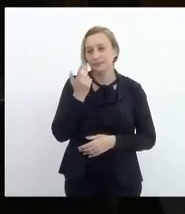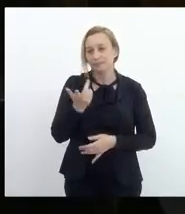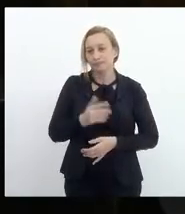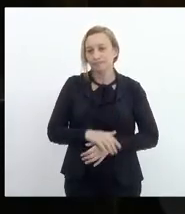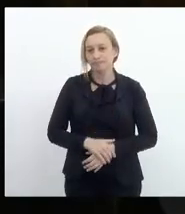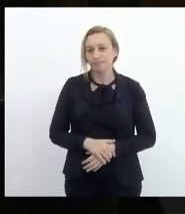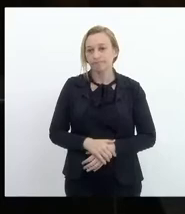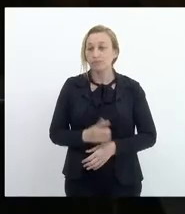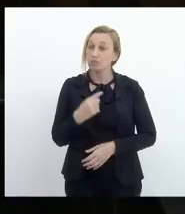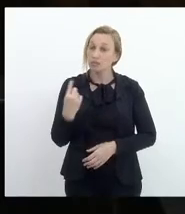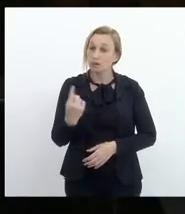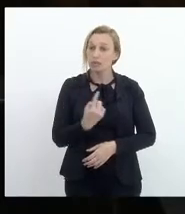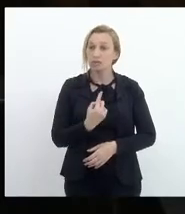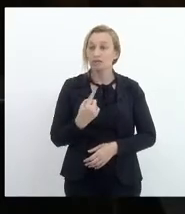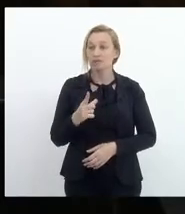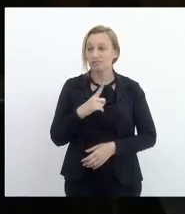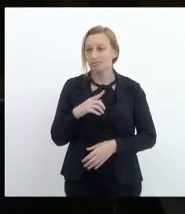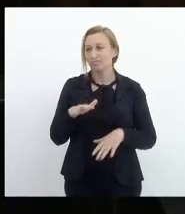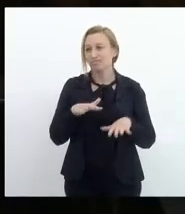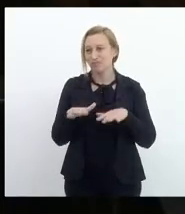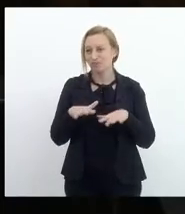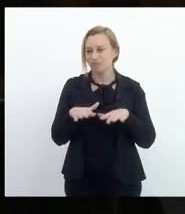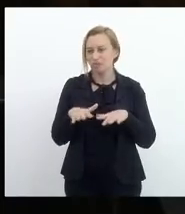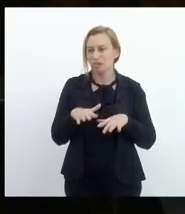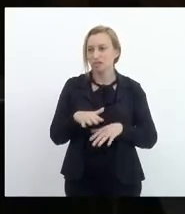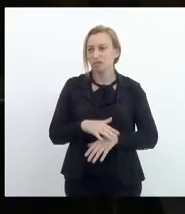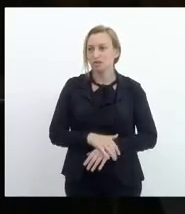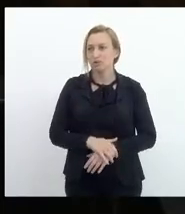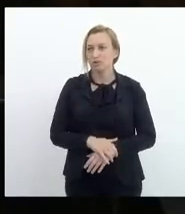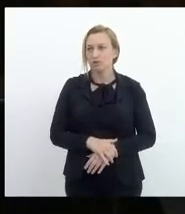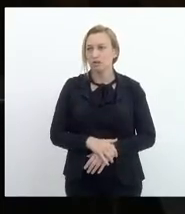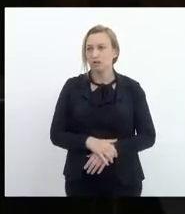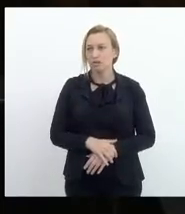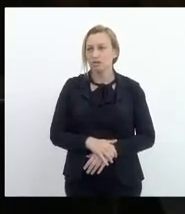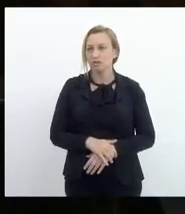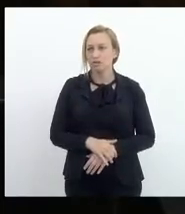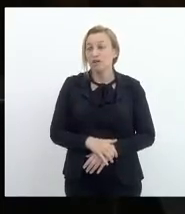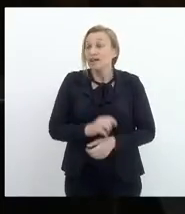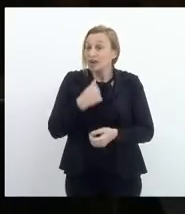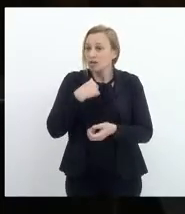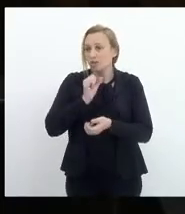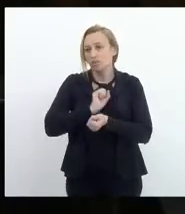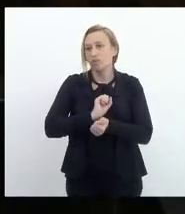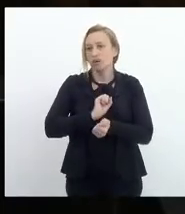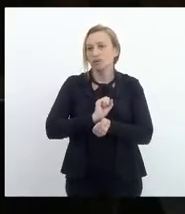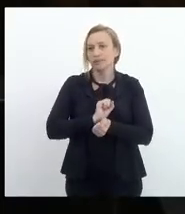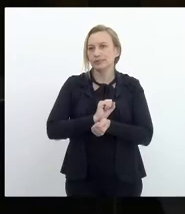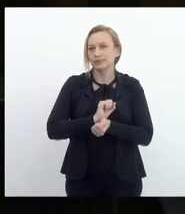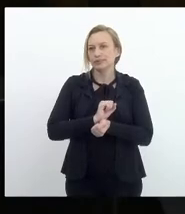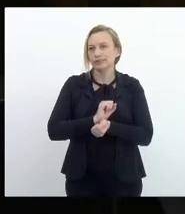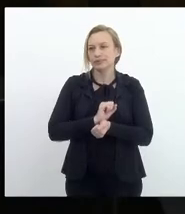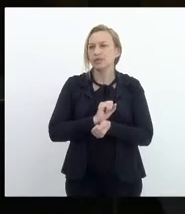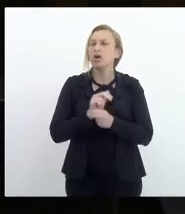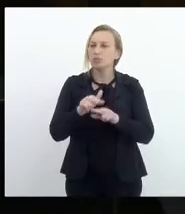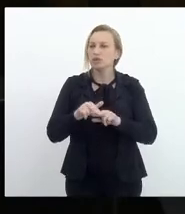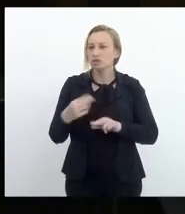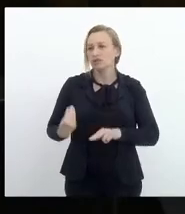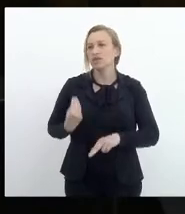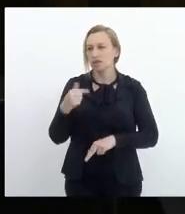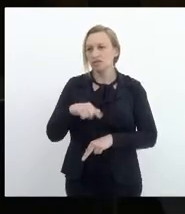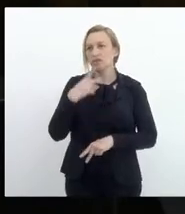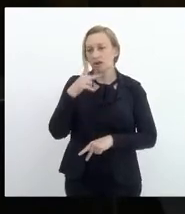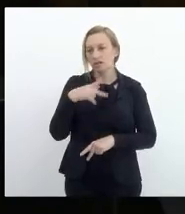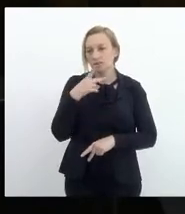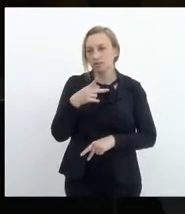nós vamos ter um movimento movimento que eu espero e por isso estou aqui